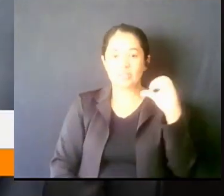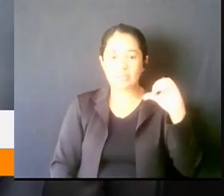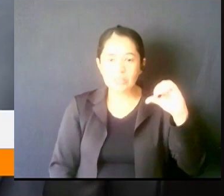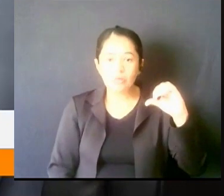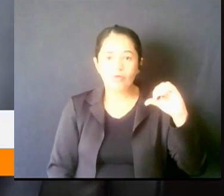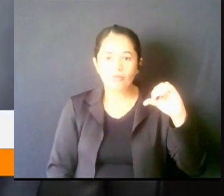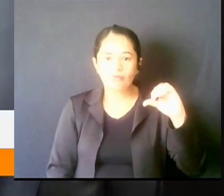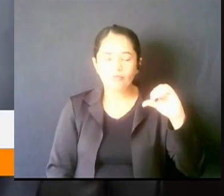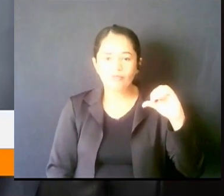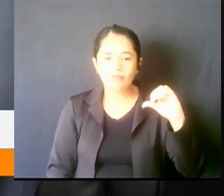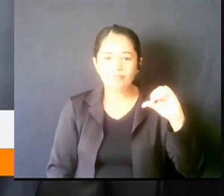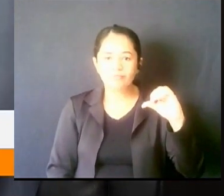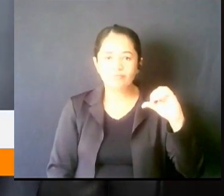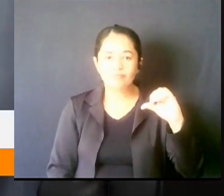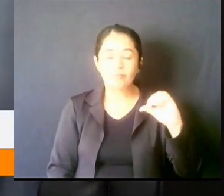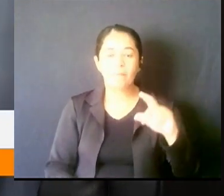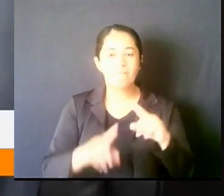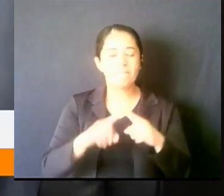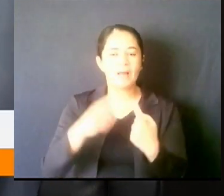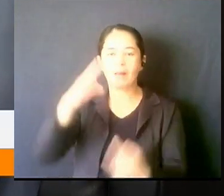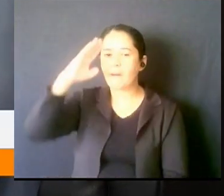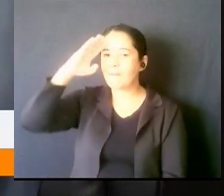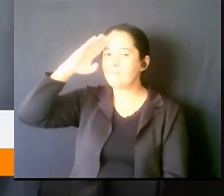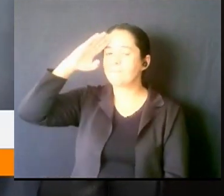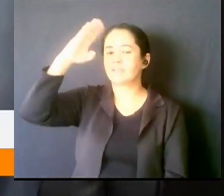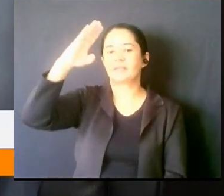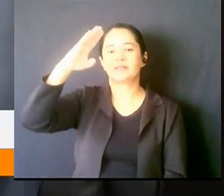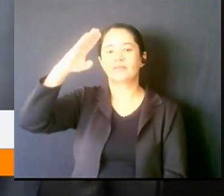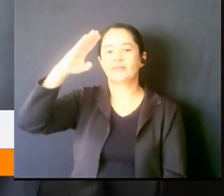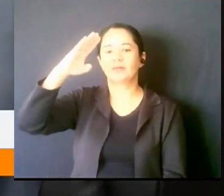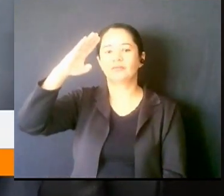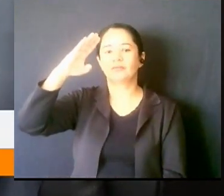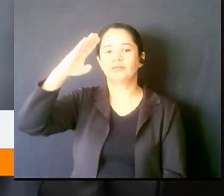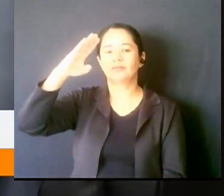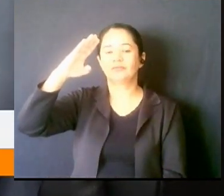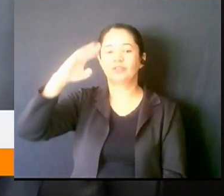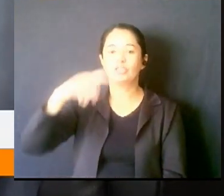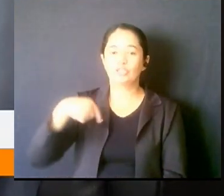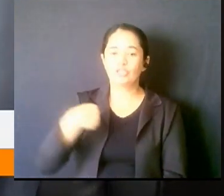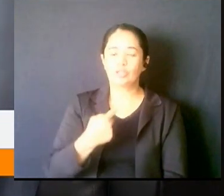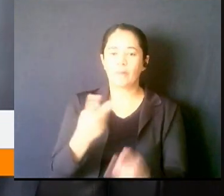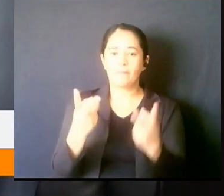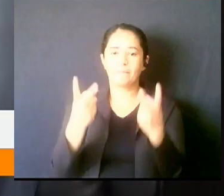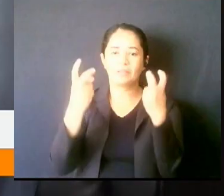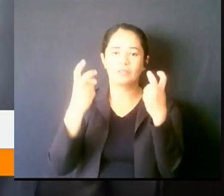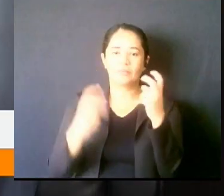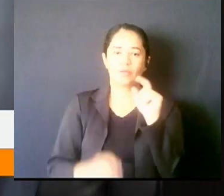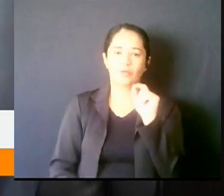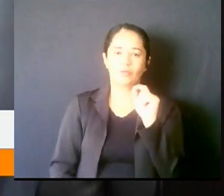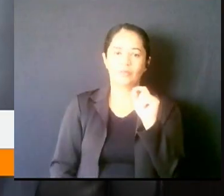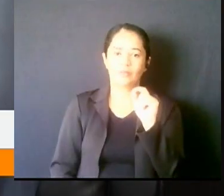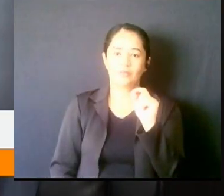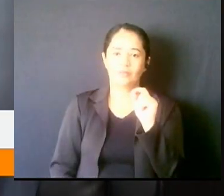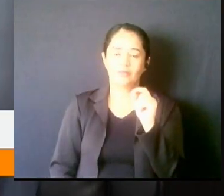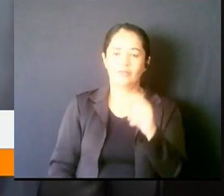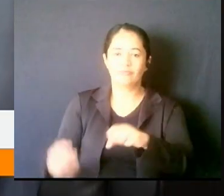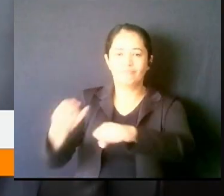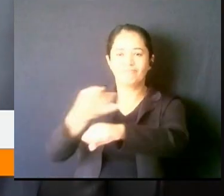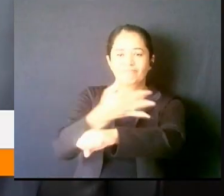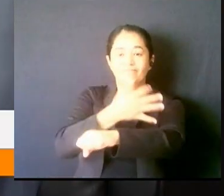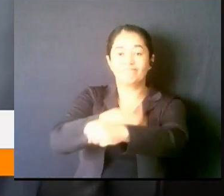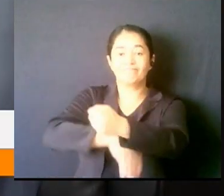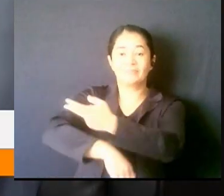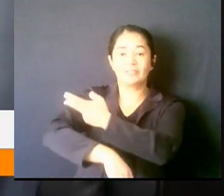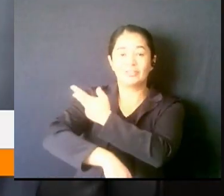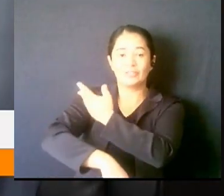as principais patologias que a gente reconhece e encontra são patologias emocionais e